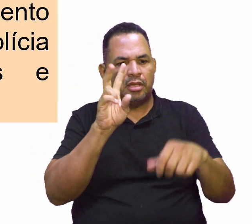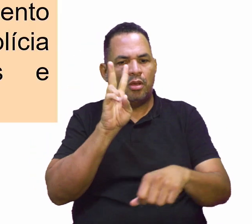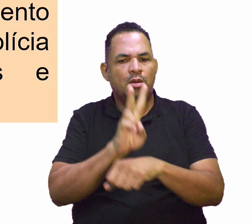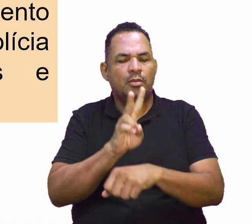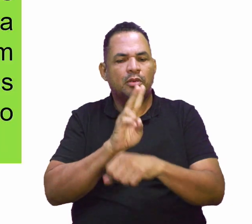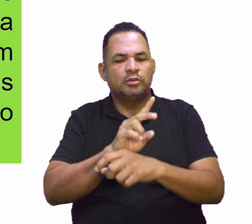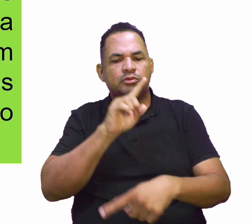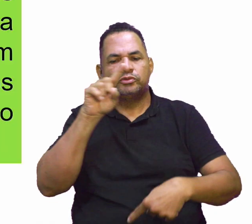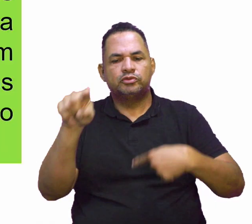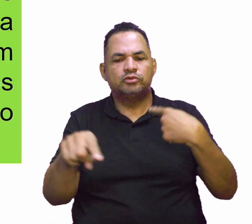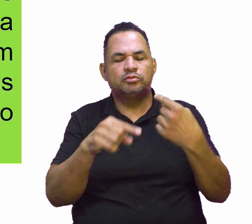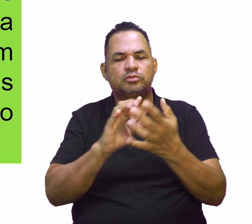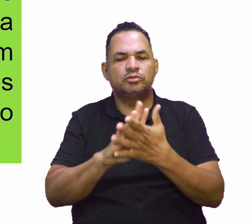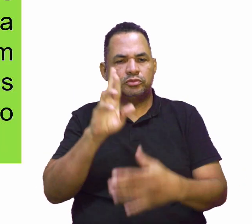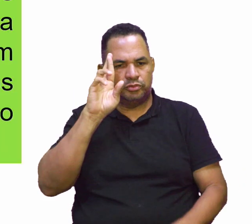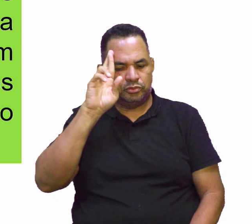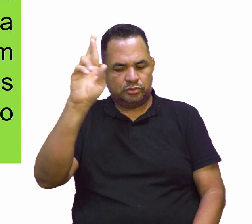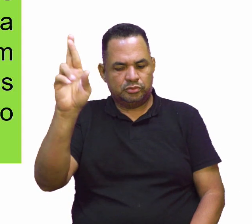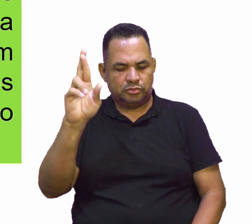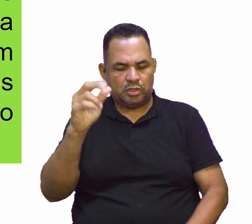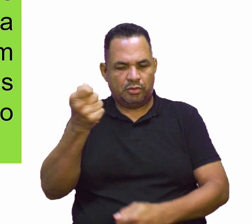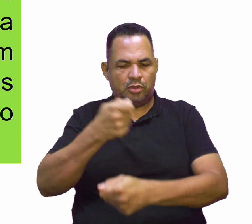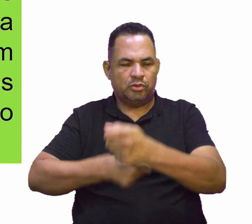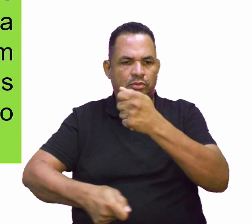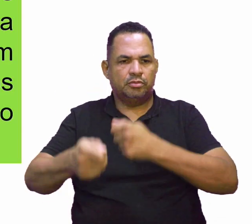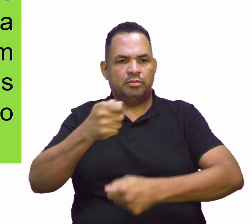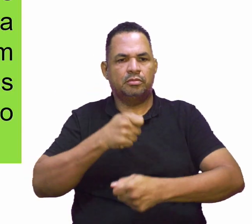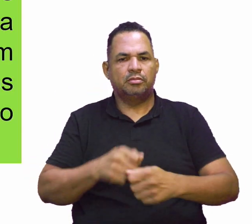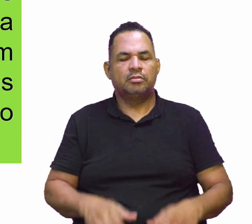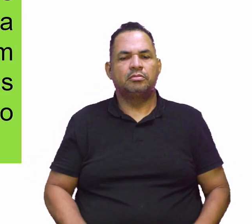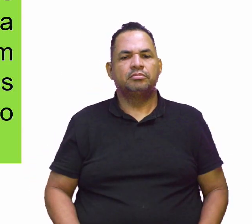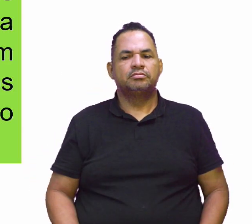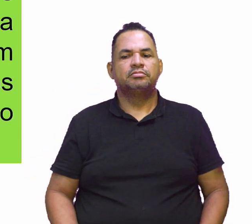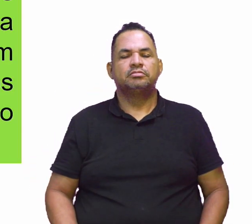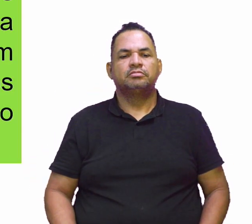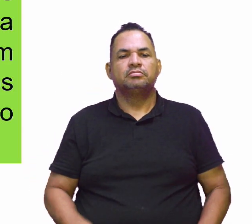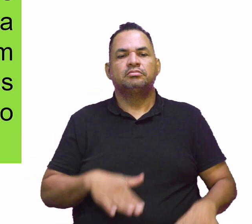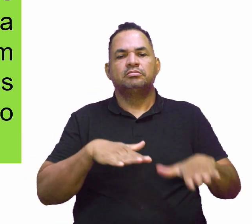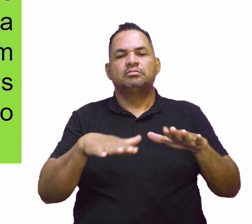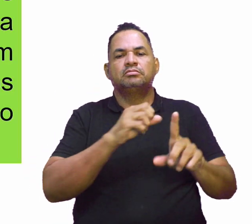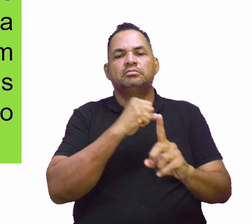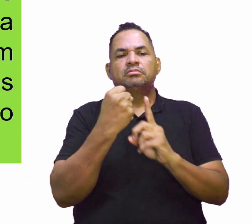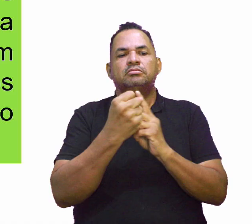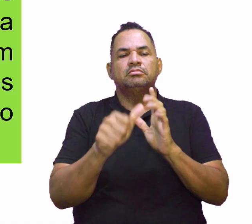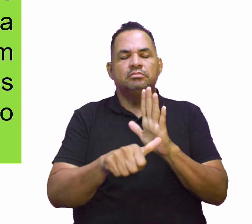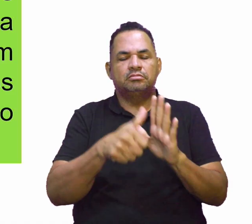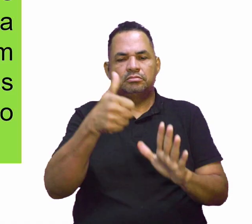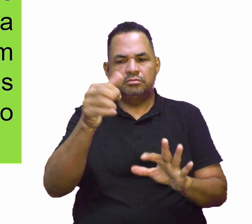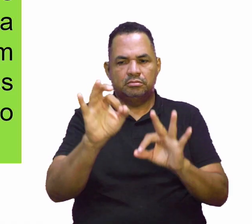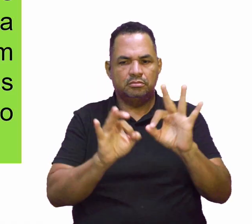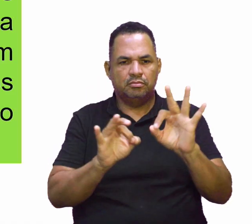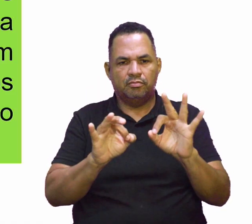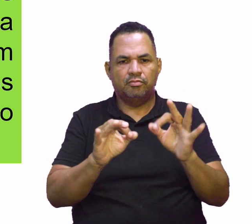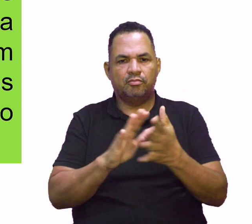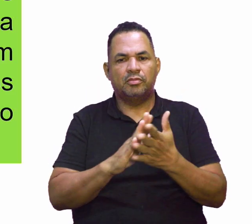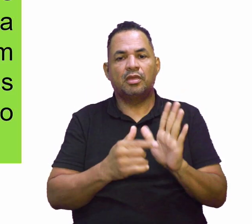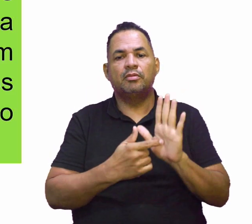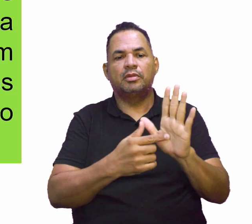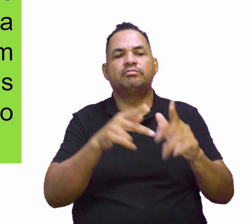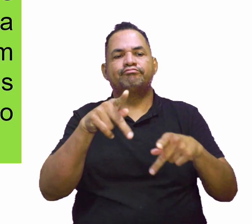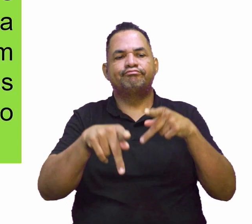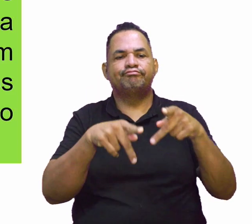interesses dos patrões. Os movimentos sociais da Primeira República revelam que a população não